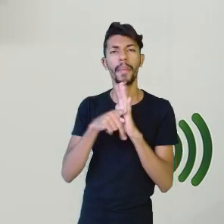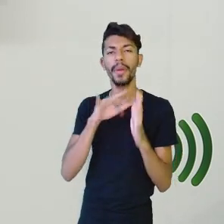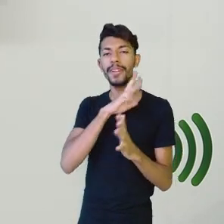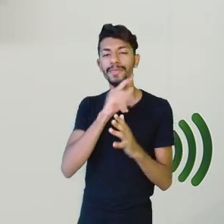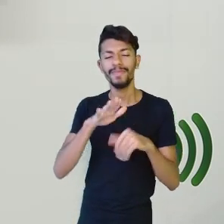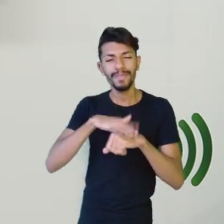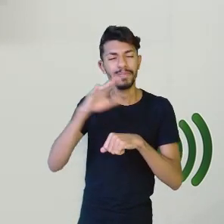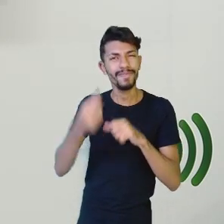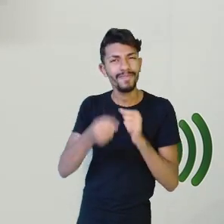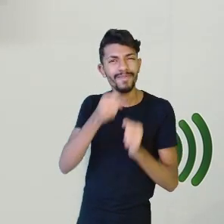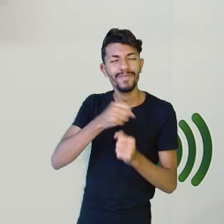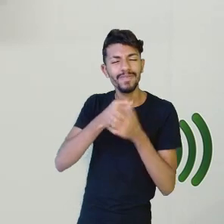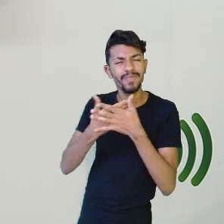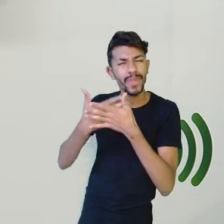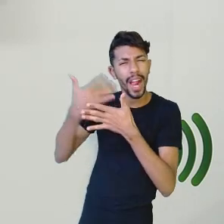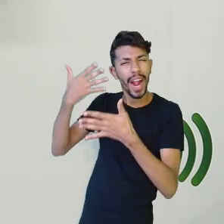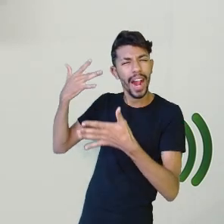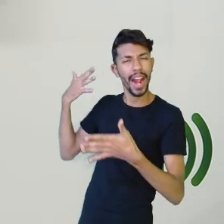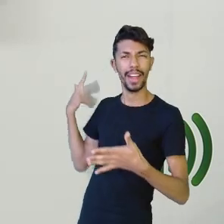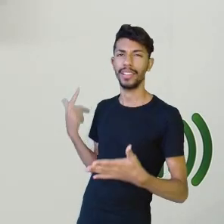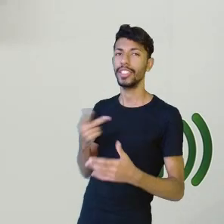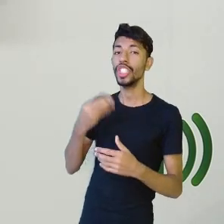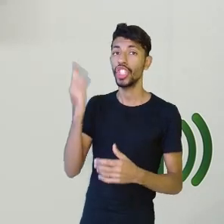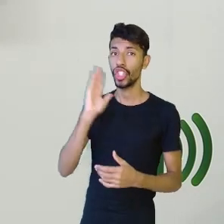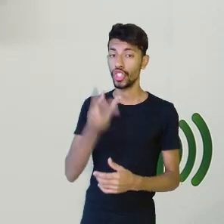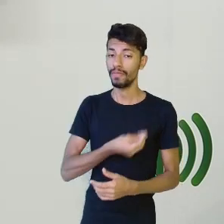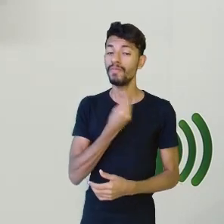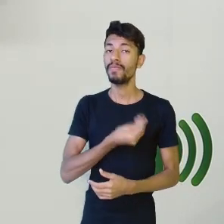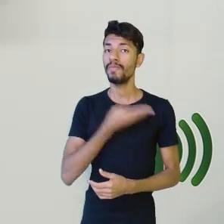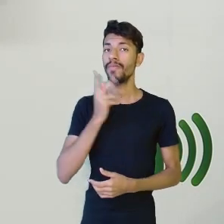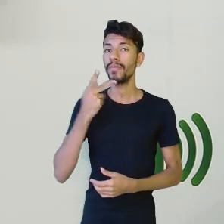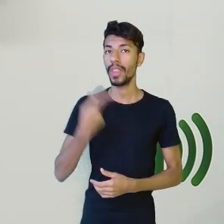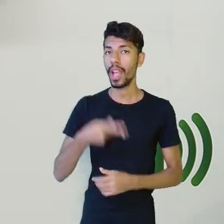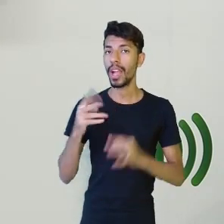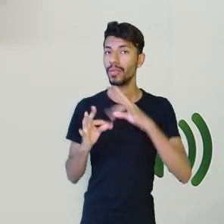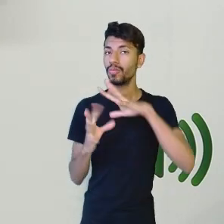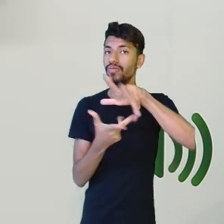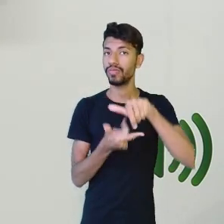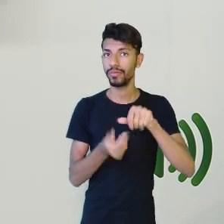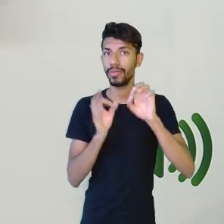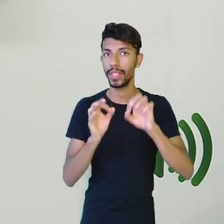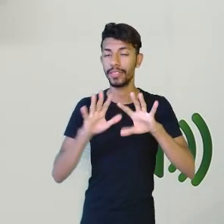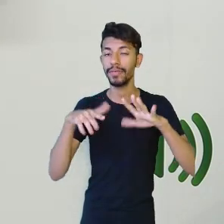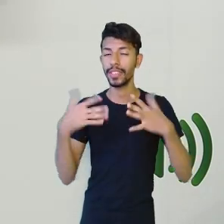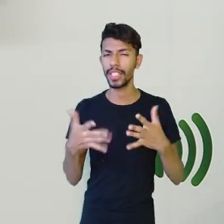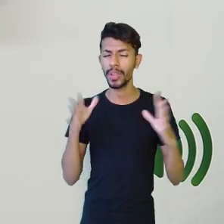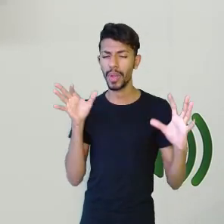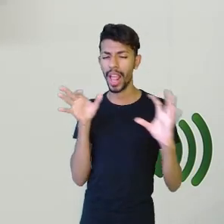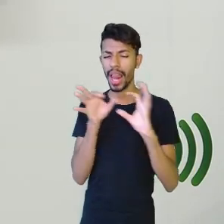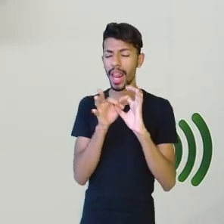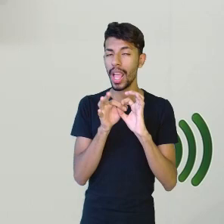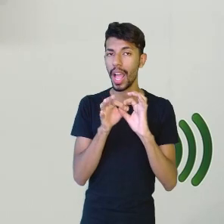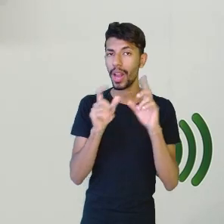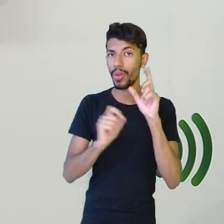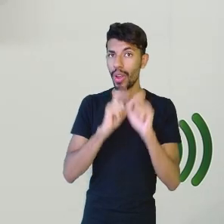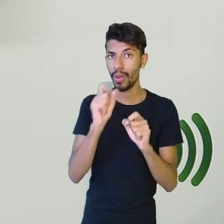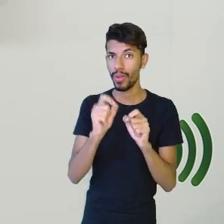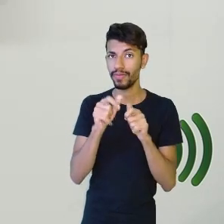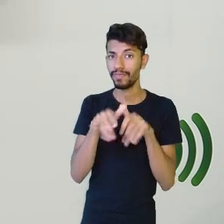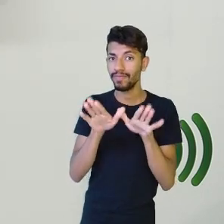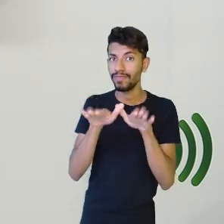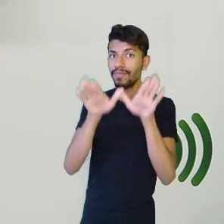aves provavelmente têm alguma ligação com os répteis. Mas veja, isso tudo são estudos. Alguns